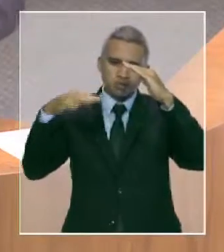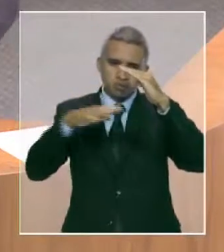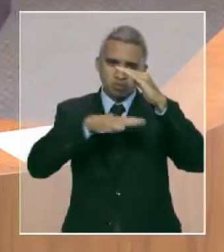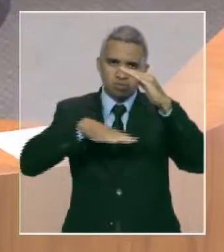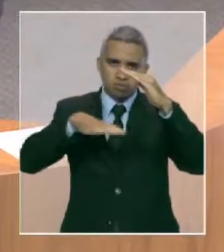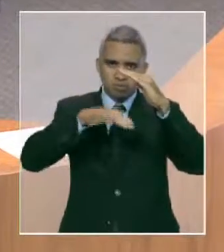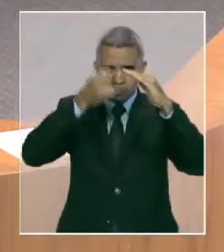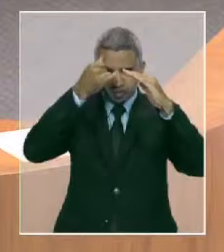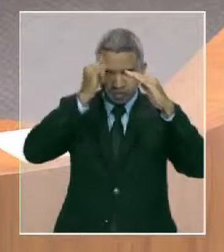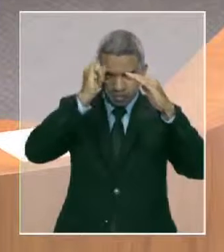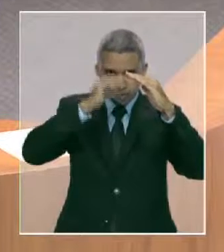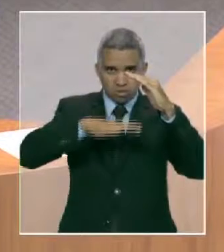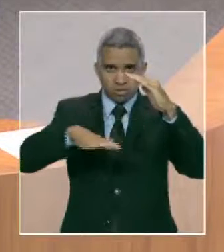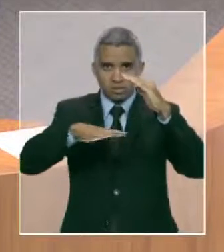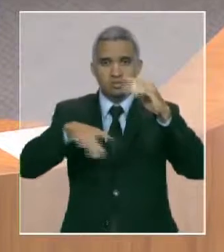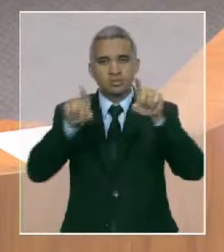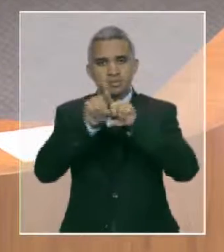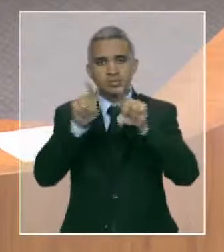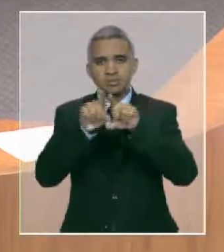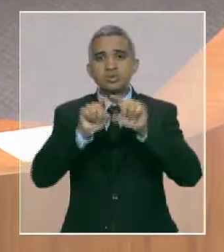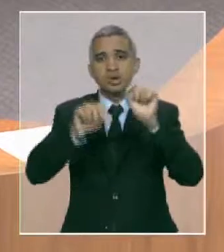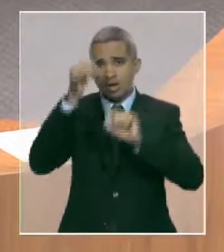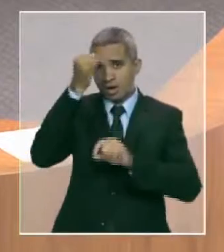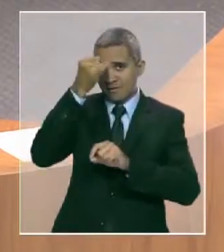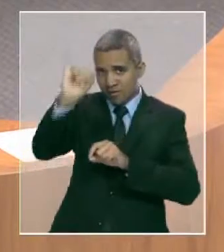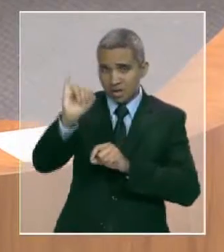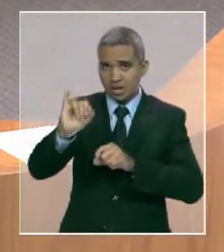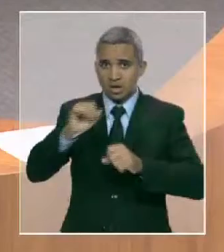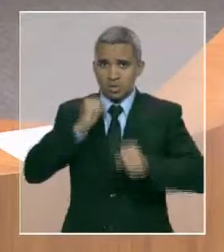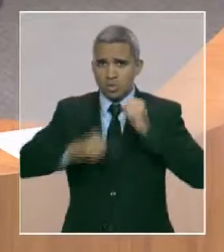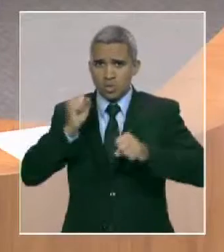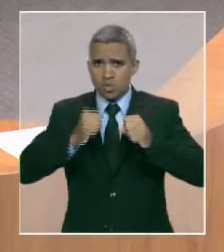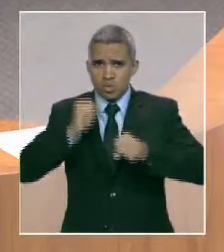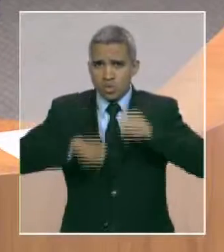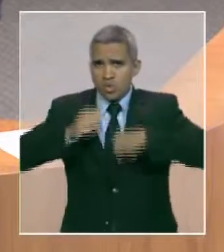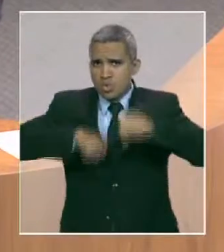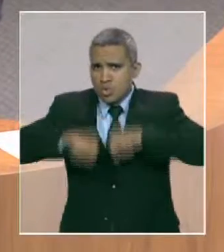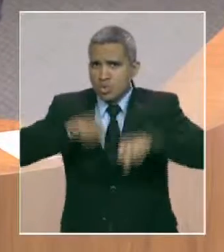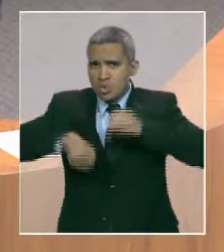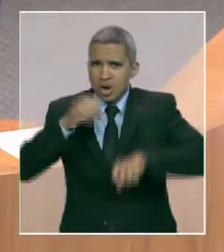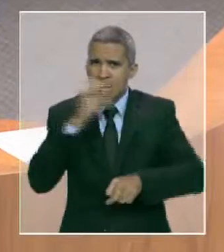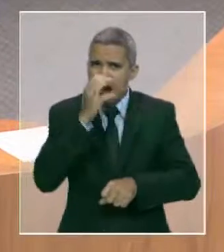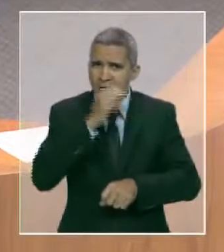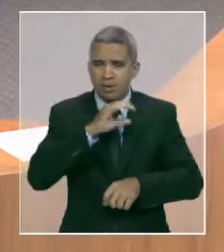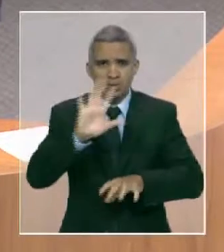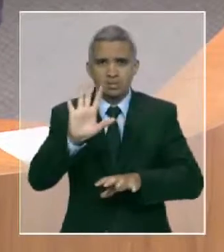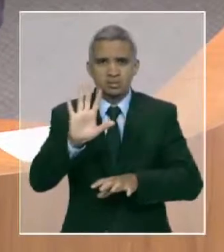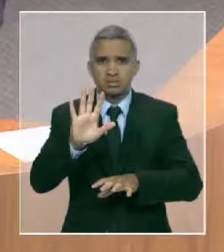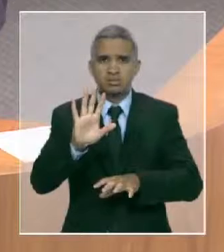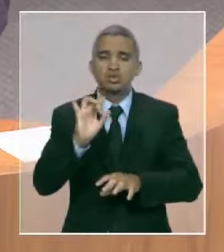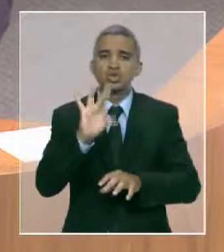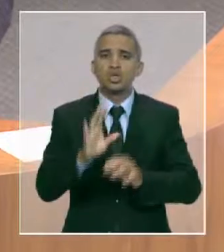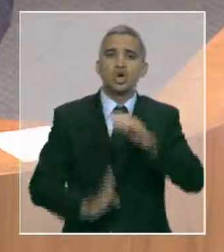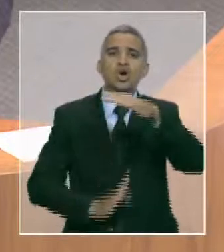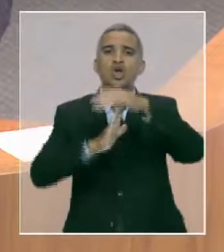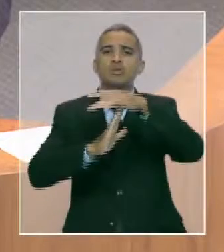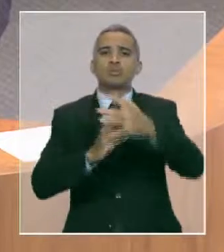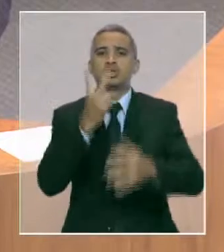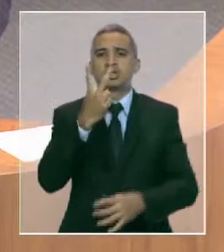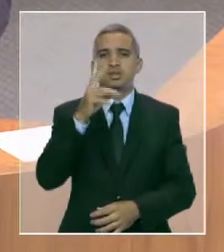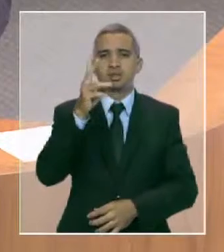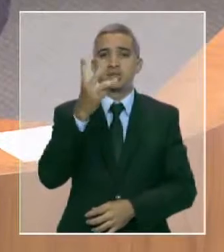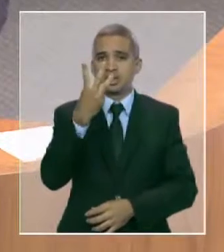limitando os animais também nas suas corridas, que o boi ali não poderia correr mais de 3 vezes em cada corrida. Então,